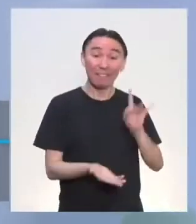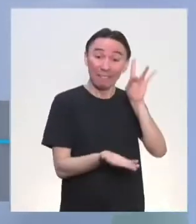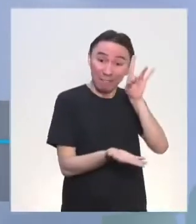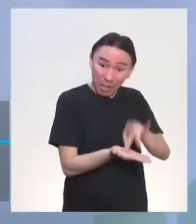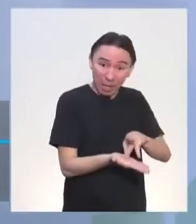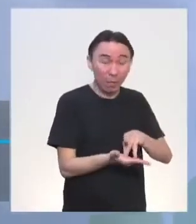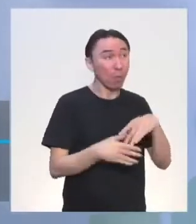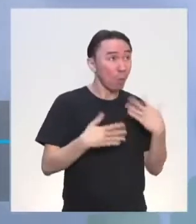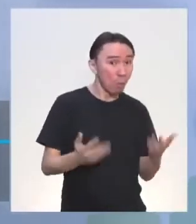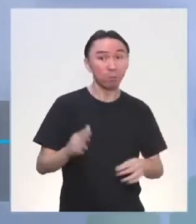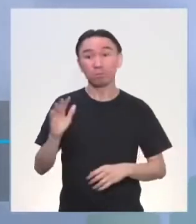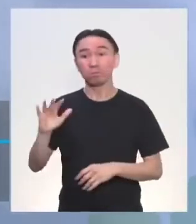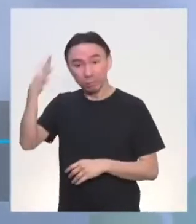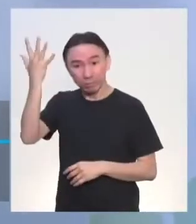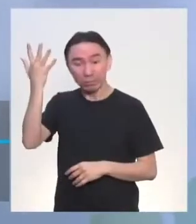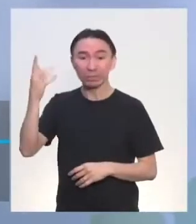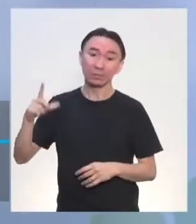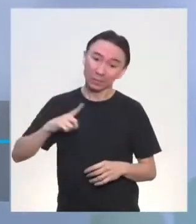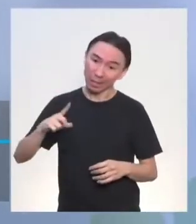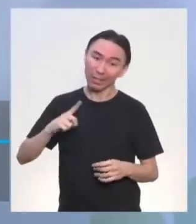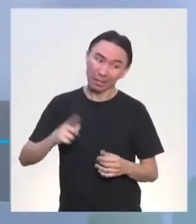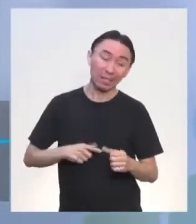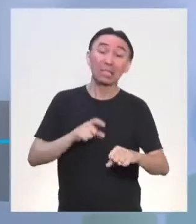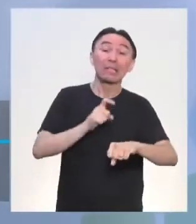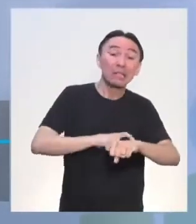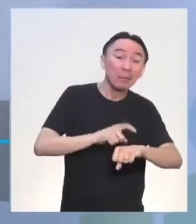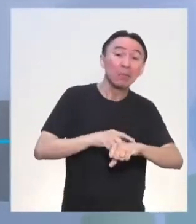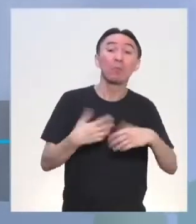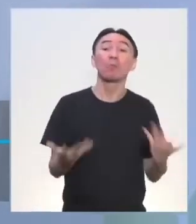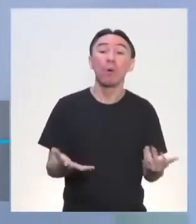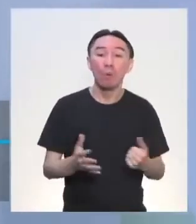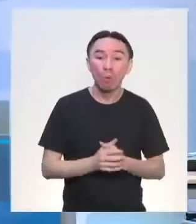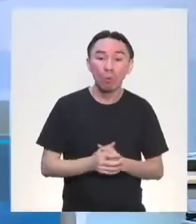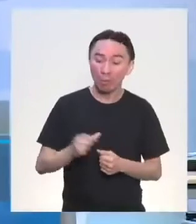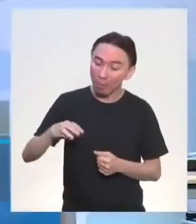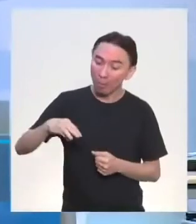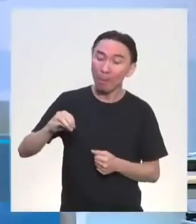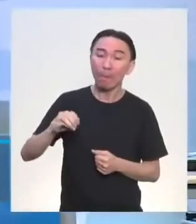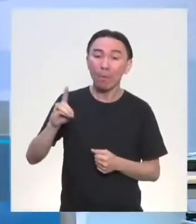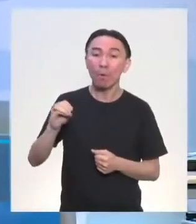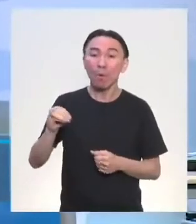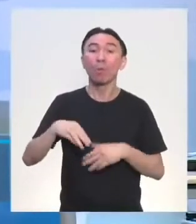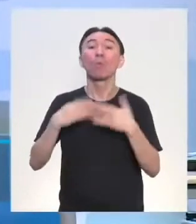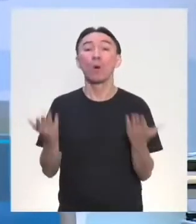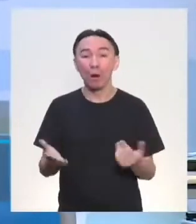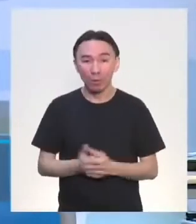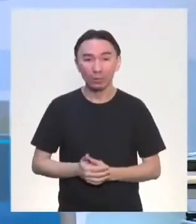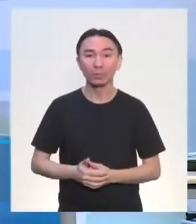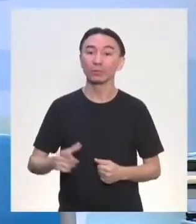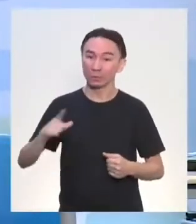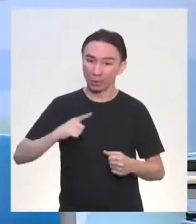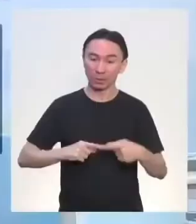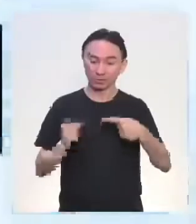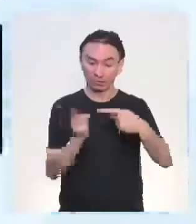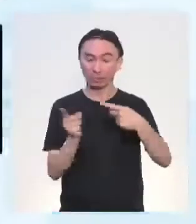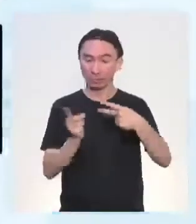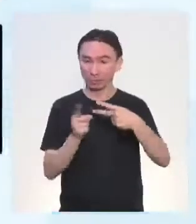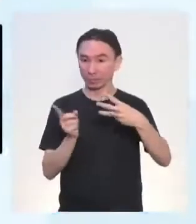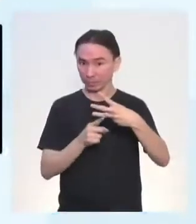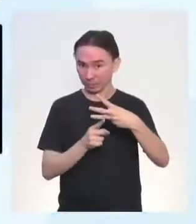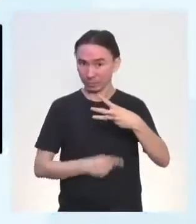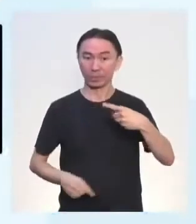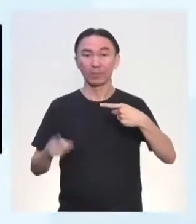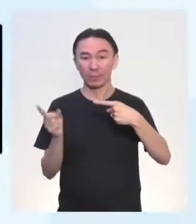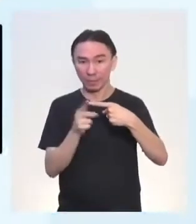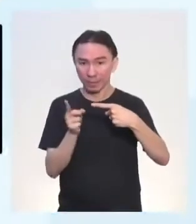determinado tempo e num determinado modo. Então, quais são os modos? Nós temos o indicativo, o